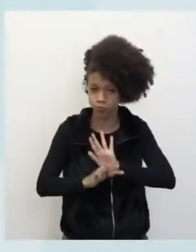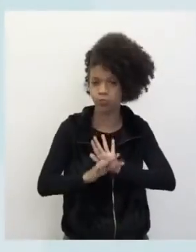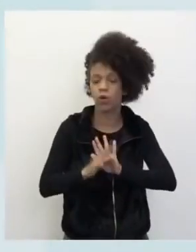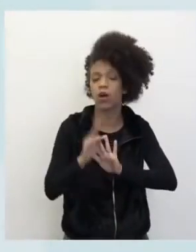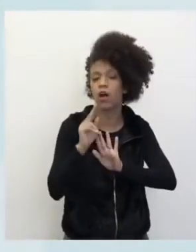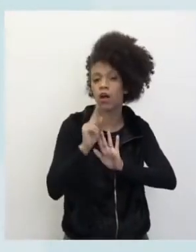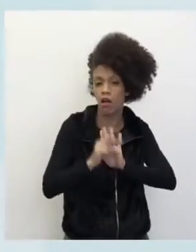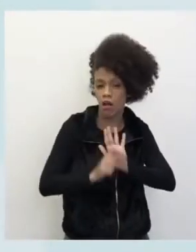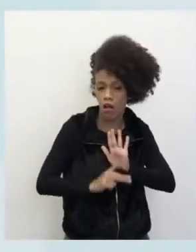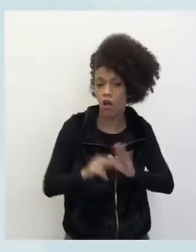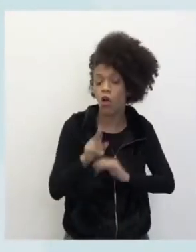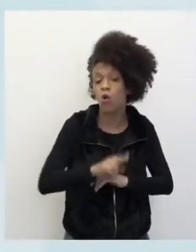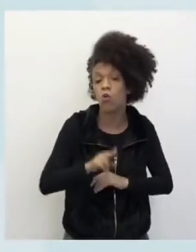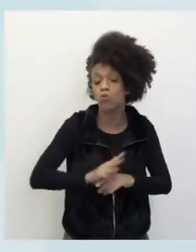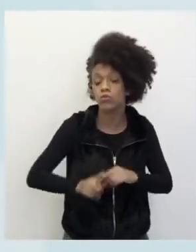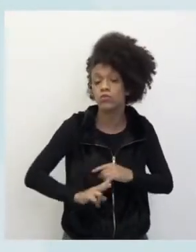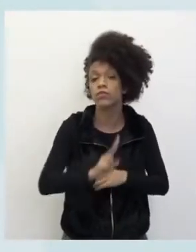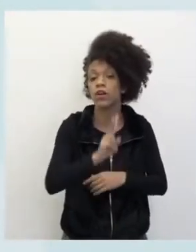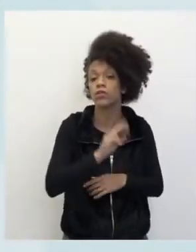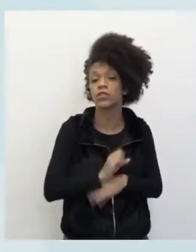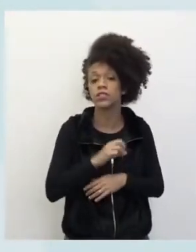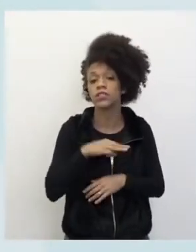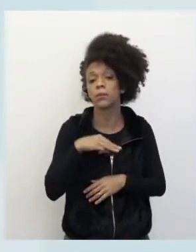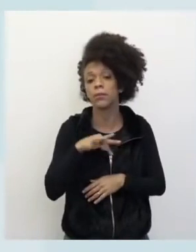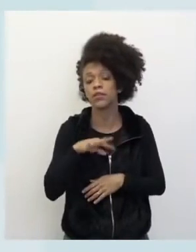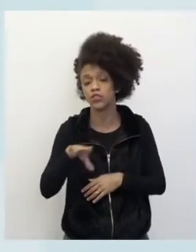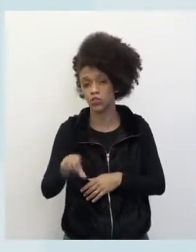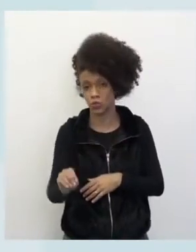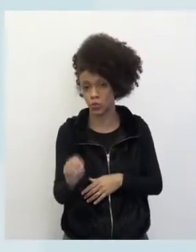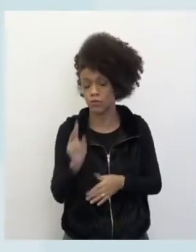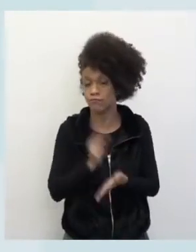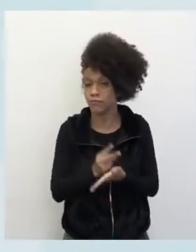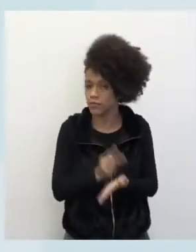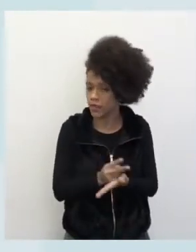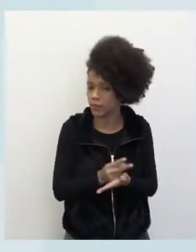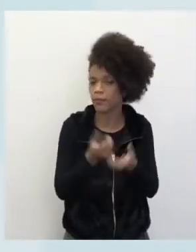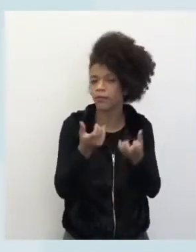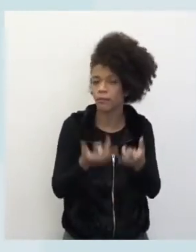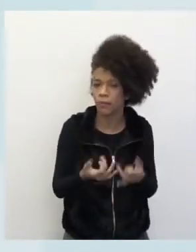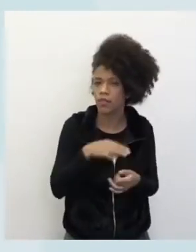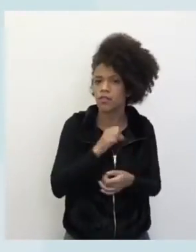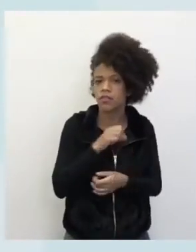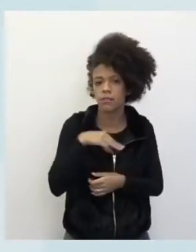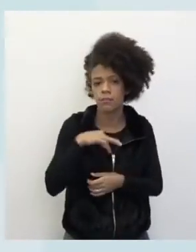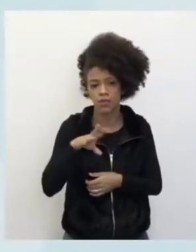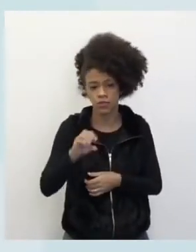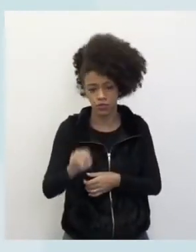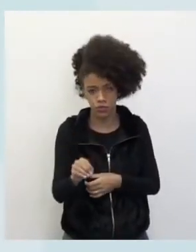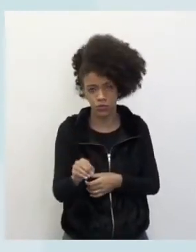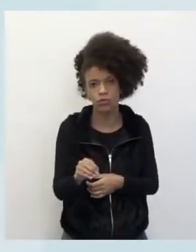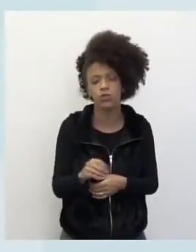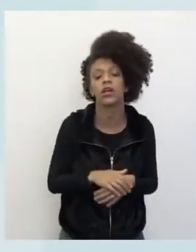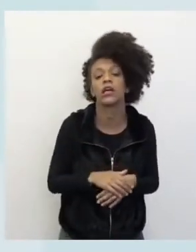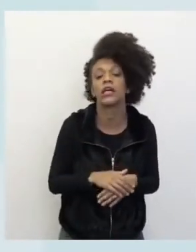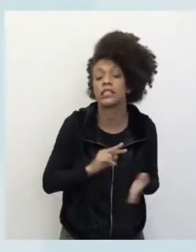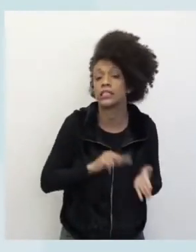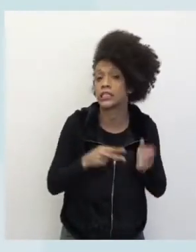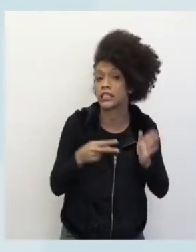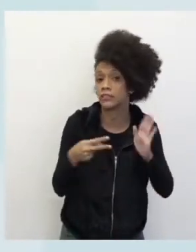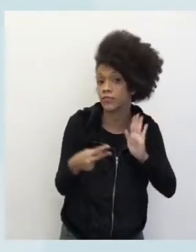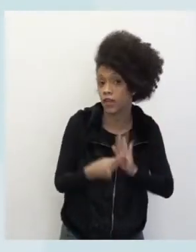seus usos e valores semânticos. Toda vez que a gente fala em semântico, gente, estamos falando em significados, tá